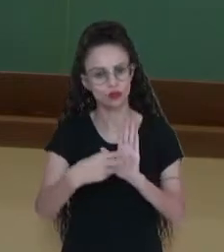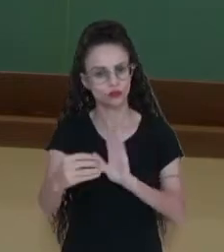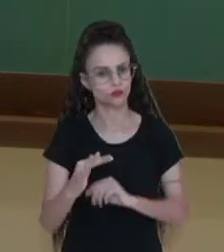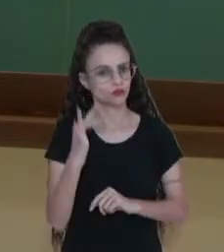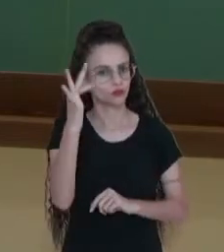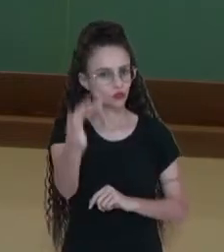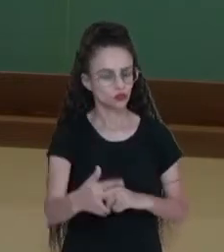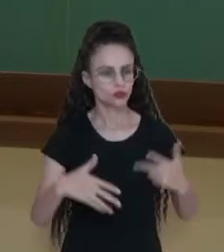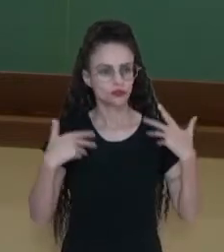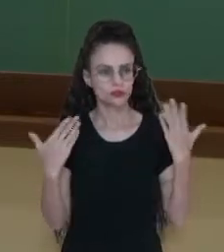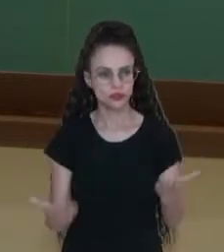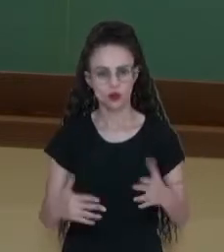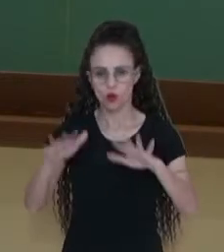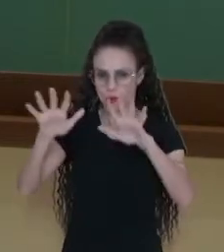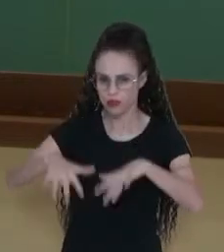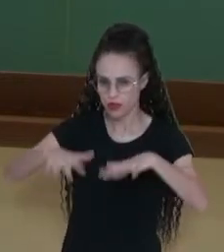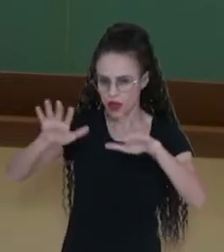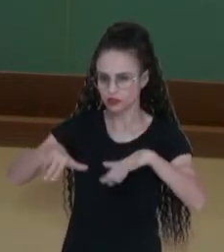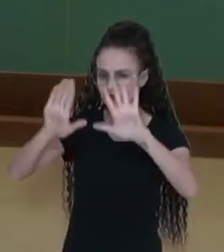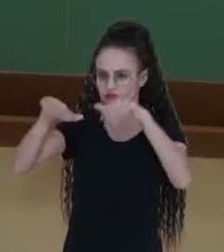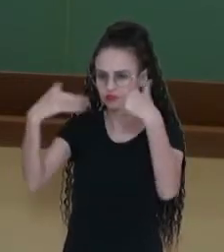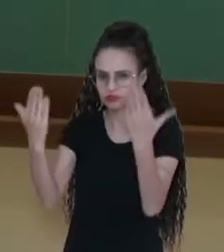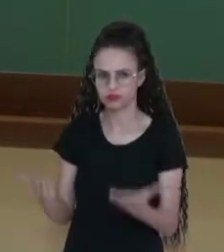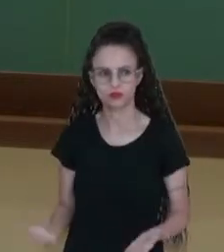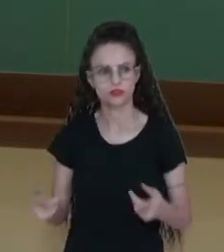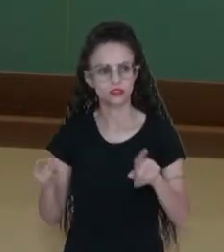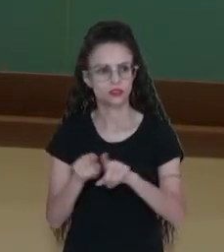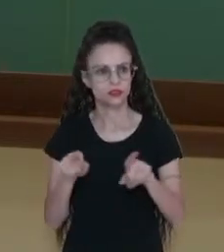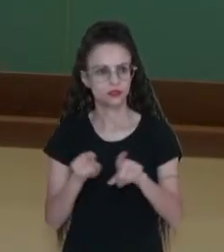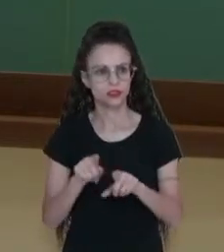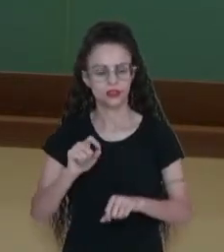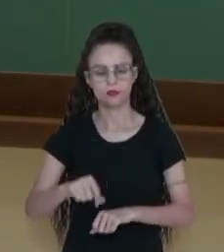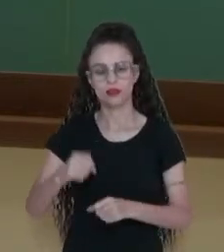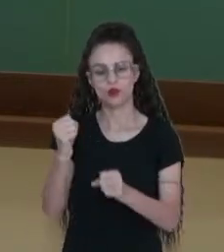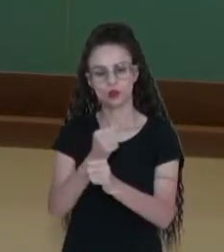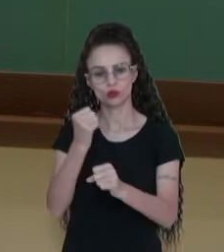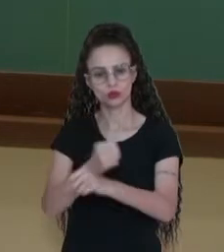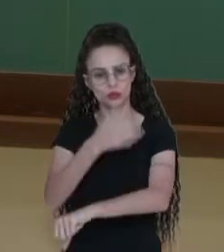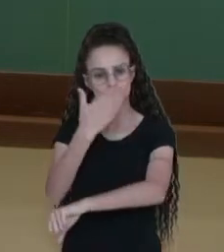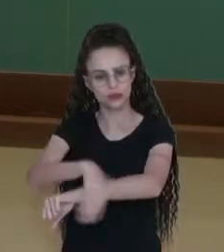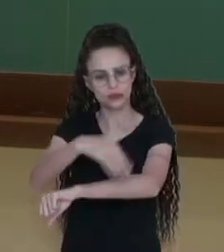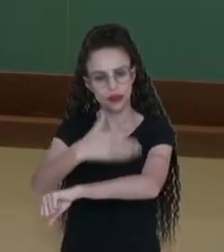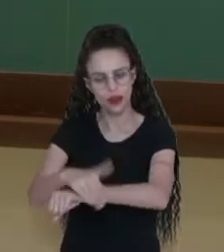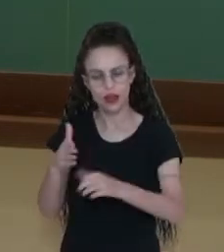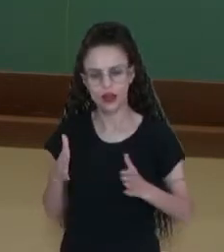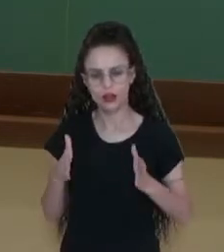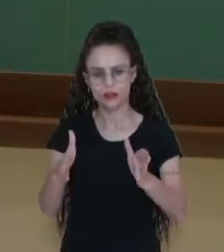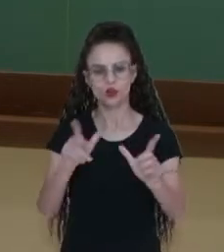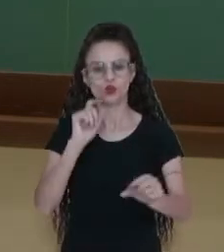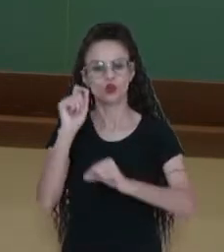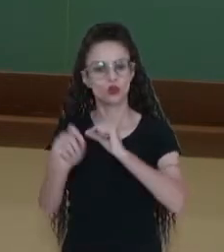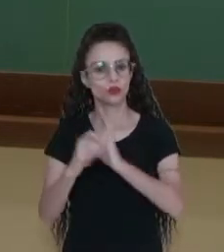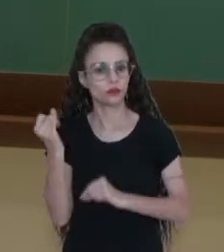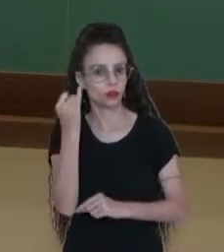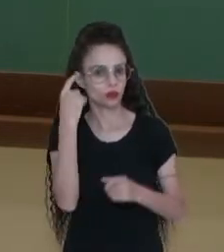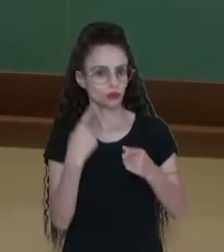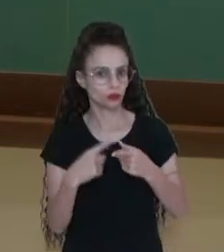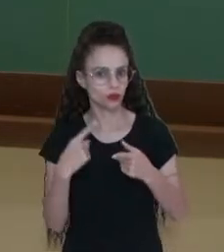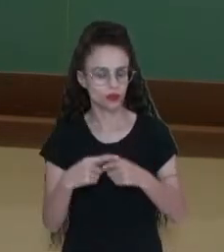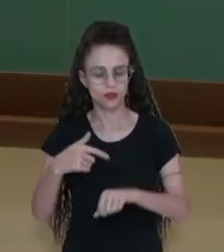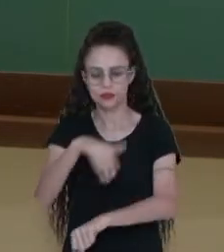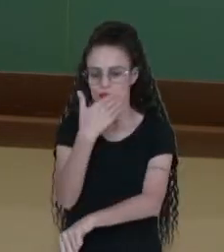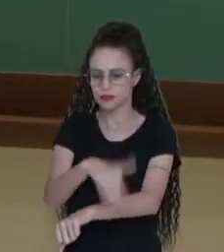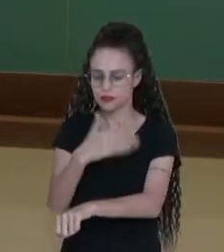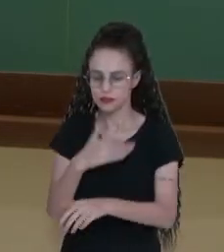futuro. Então, sempre fazendo essa homenagem. E nós temos também a questão do mundo romano, as estradas. O que as estradas fizeram de grande inovação? As